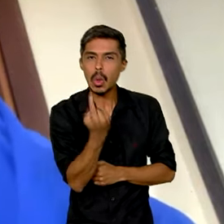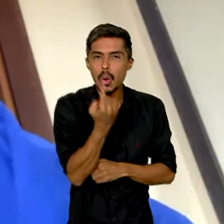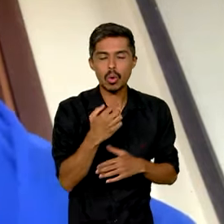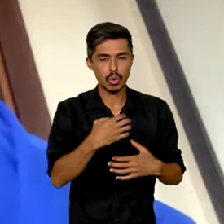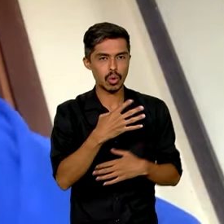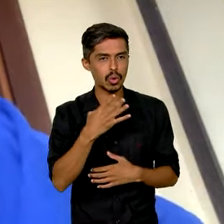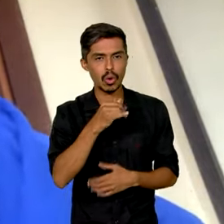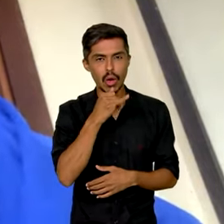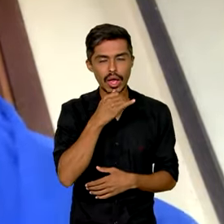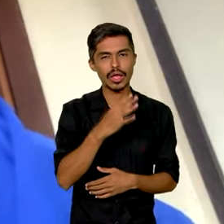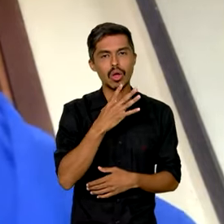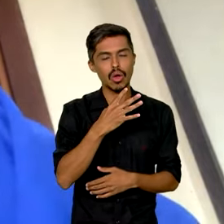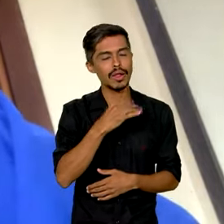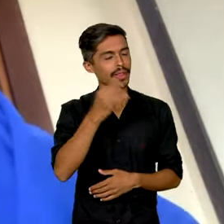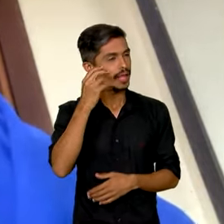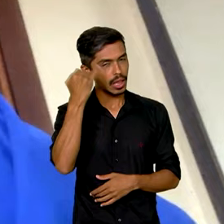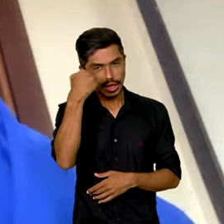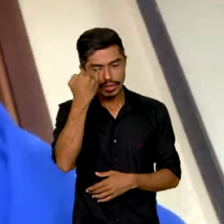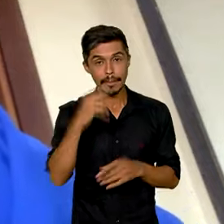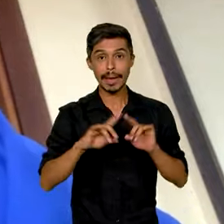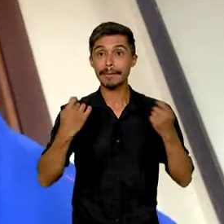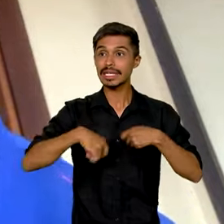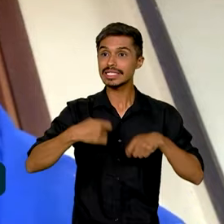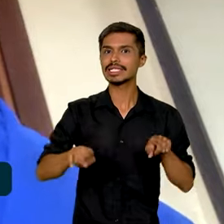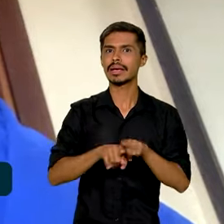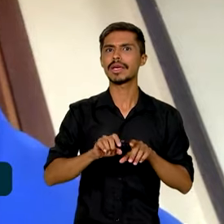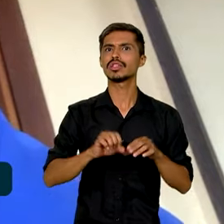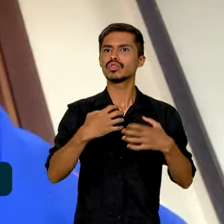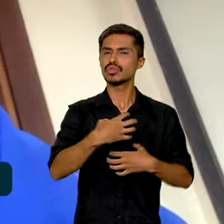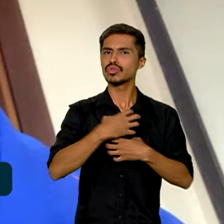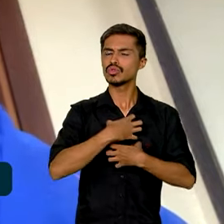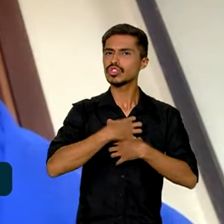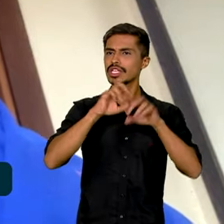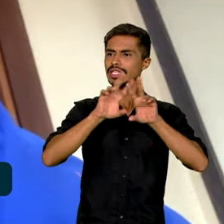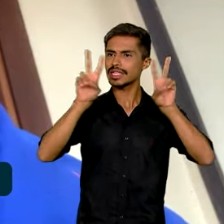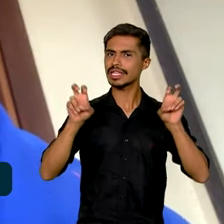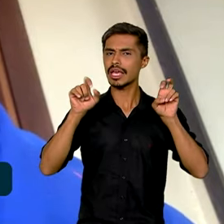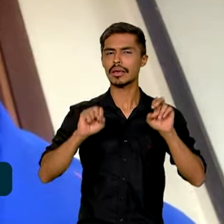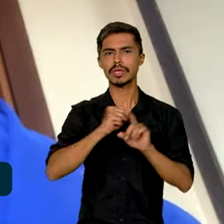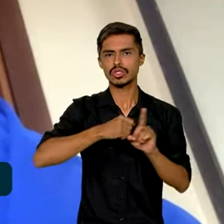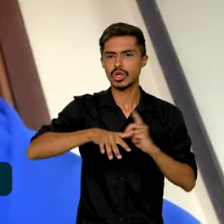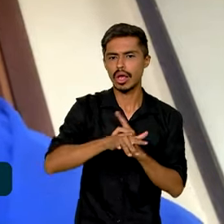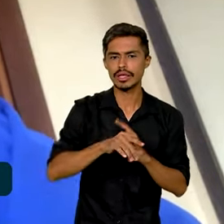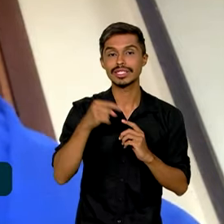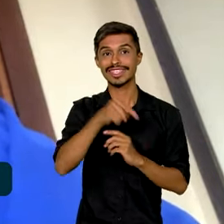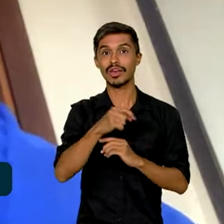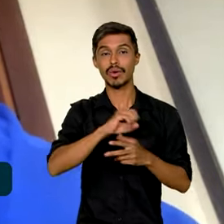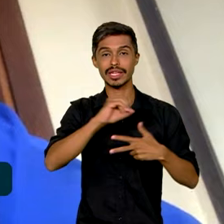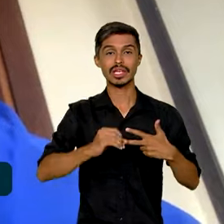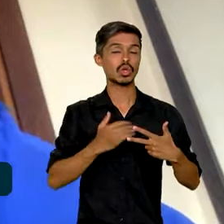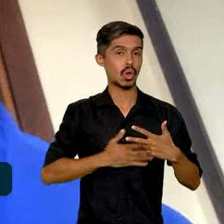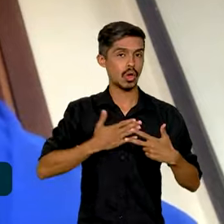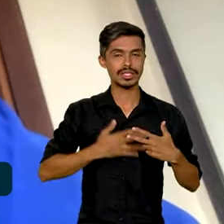na língua espanhola, senão que ele tem que estar atualizado nesses temas sociais e econômicos que o Enem gosta de